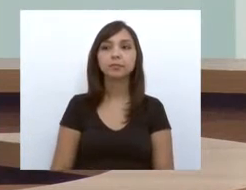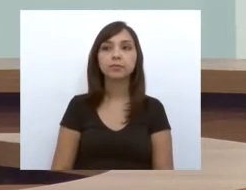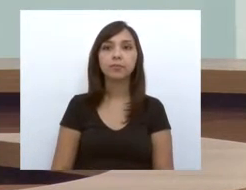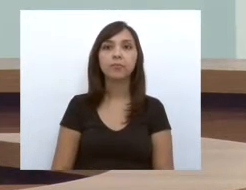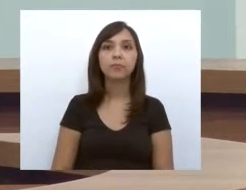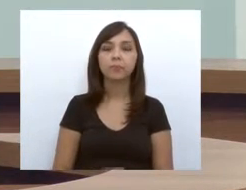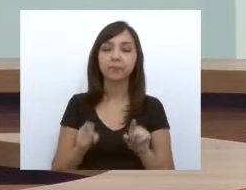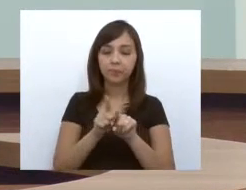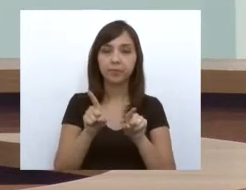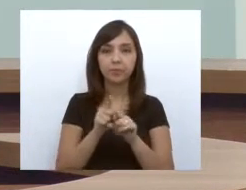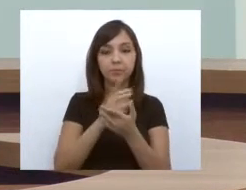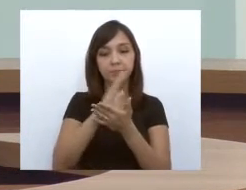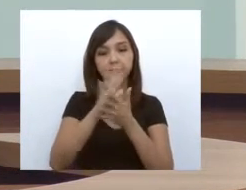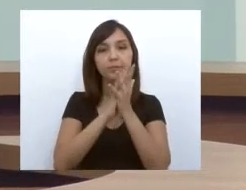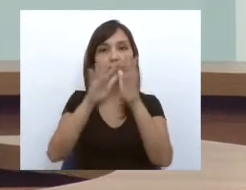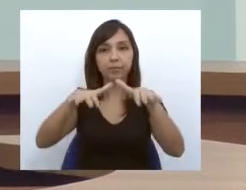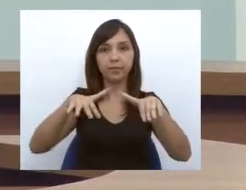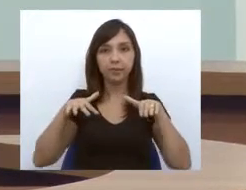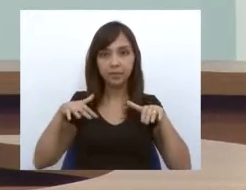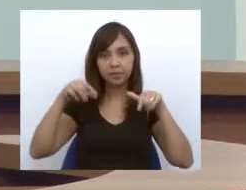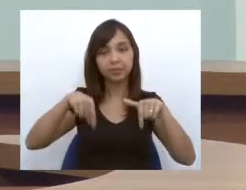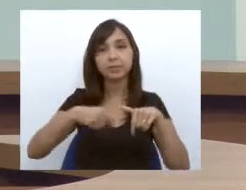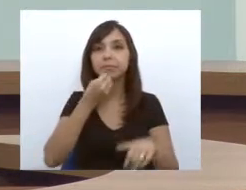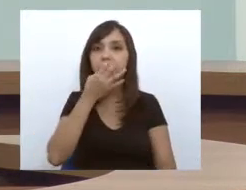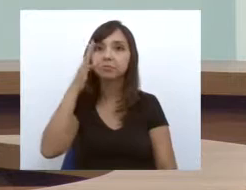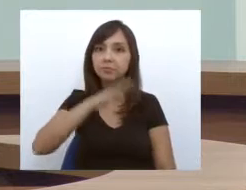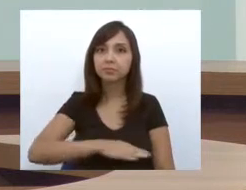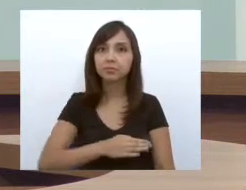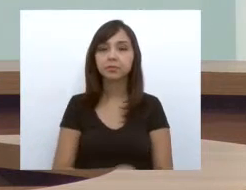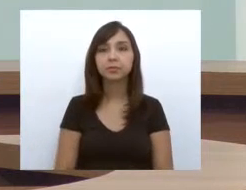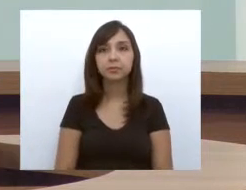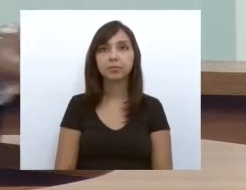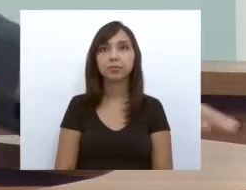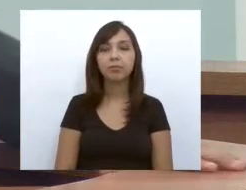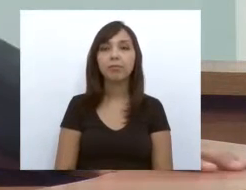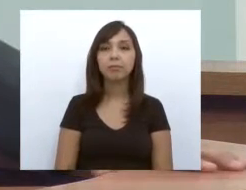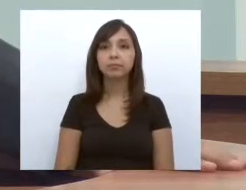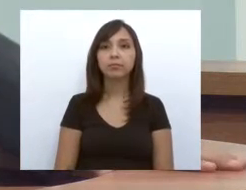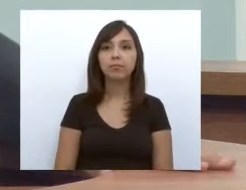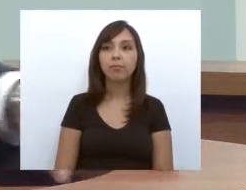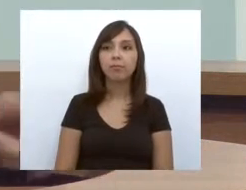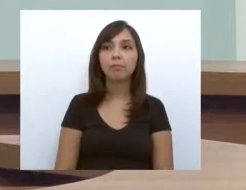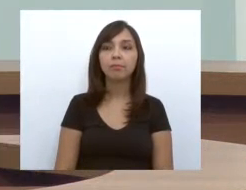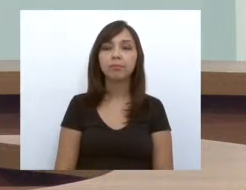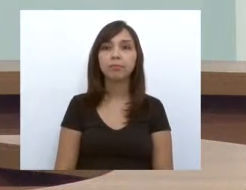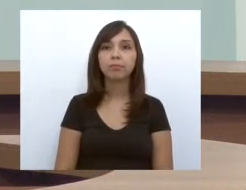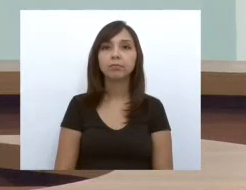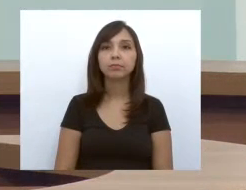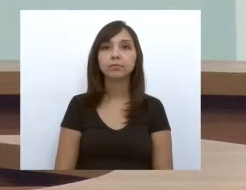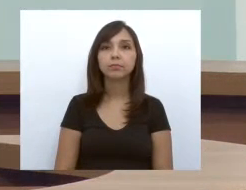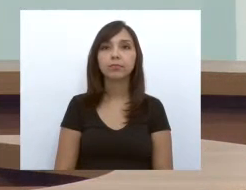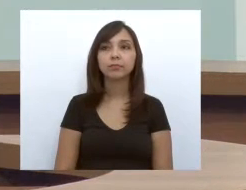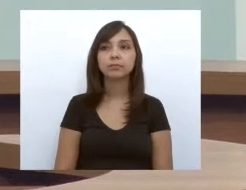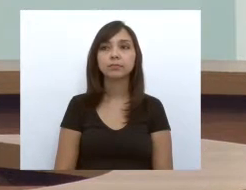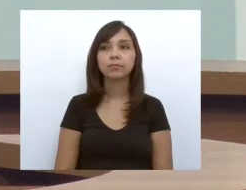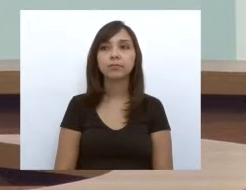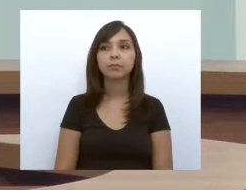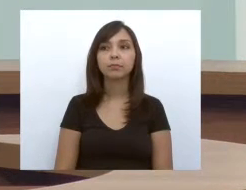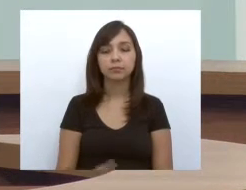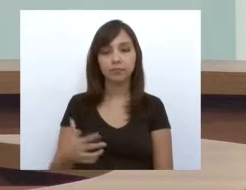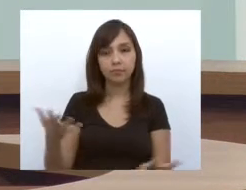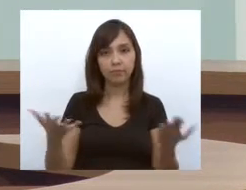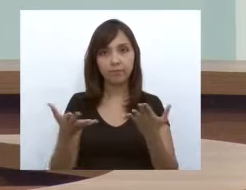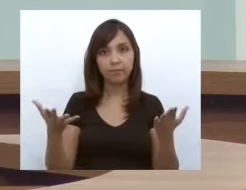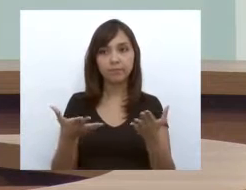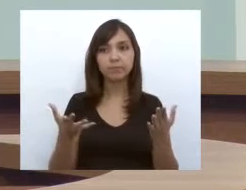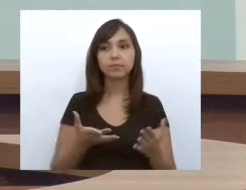os demais que estão na galeria, boa tarde a todos. Senhor presidente, o que me faz tomar a